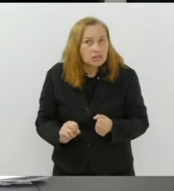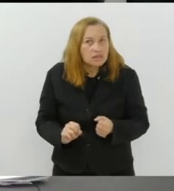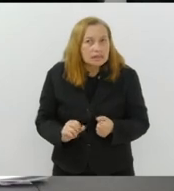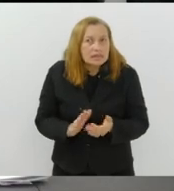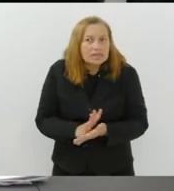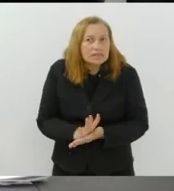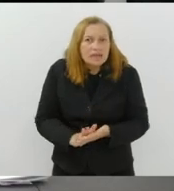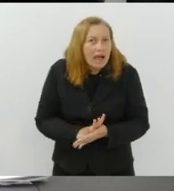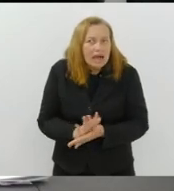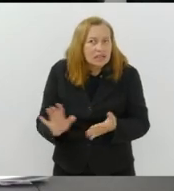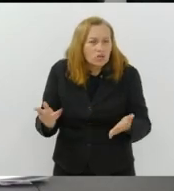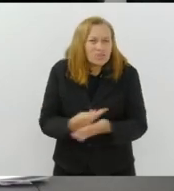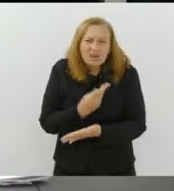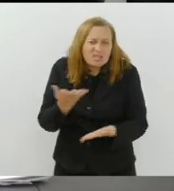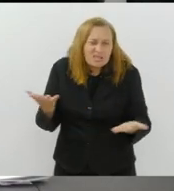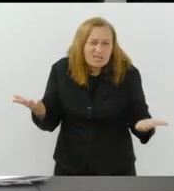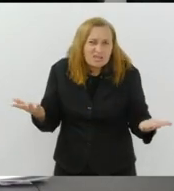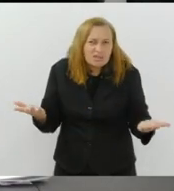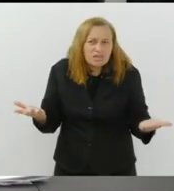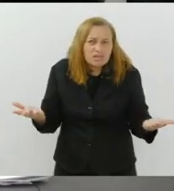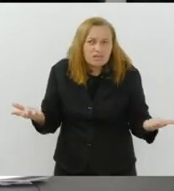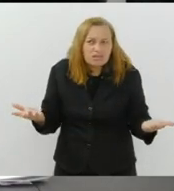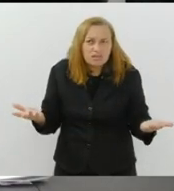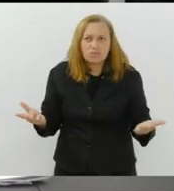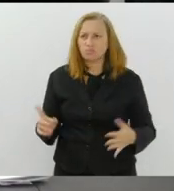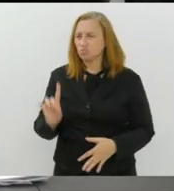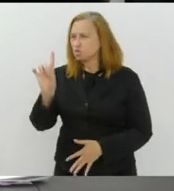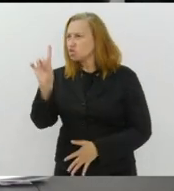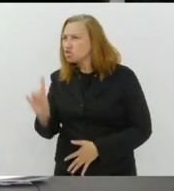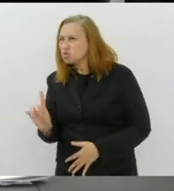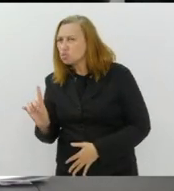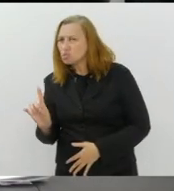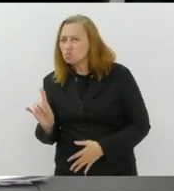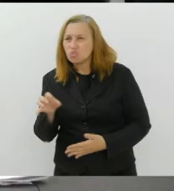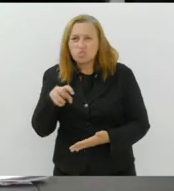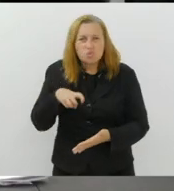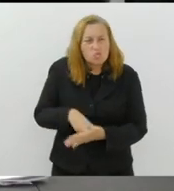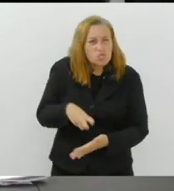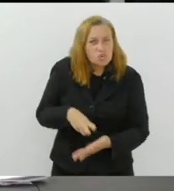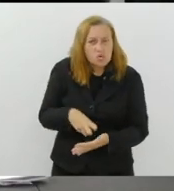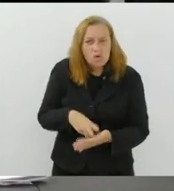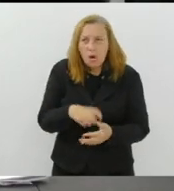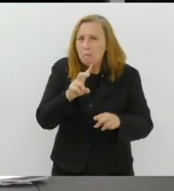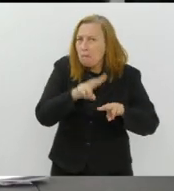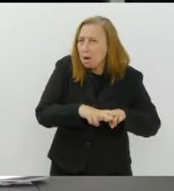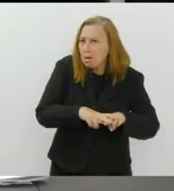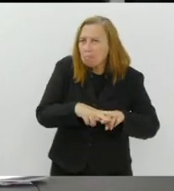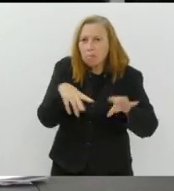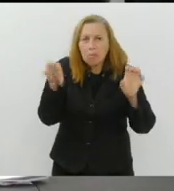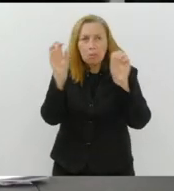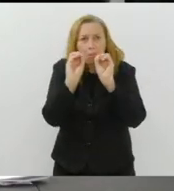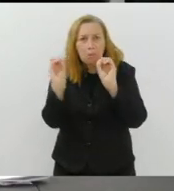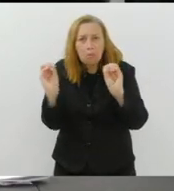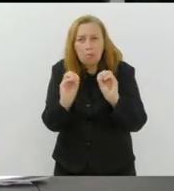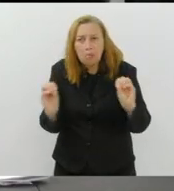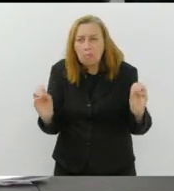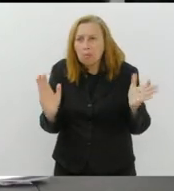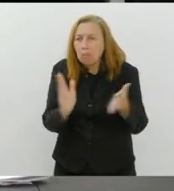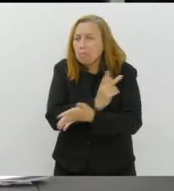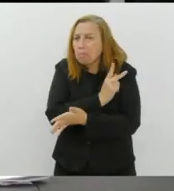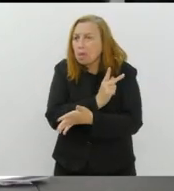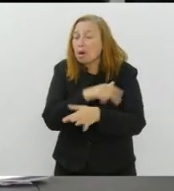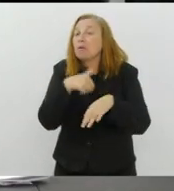nada, absolutamente nada acontece. Nenhum diretor é punido, nenhum diretor é preso, ninguém, nada acontece.